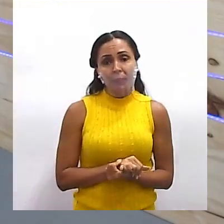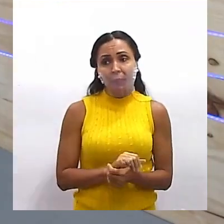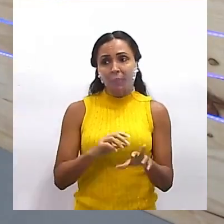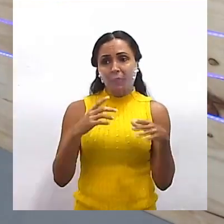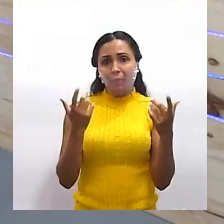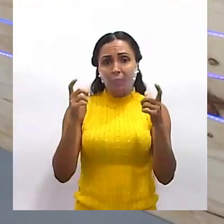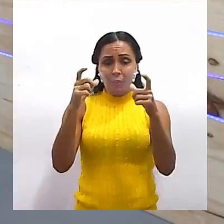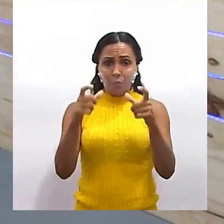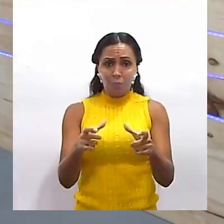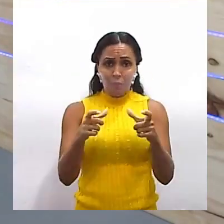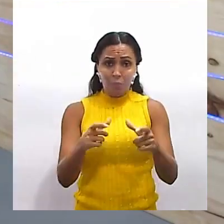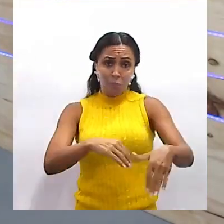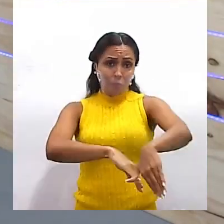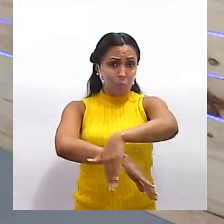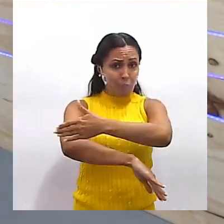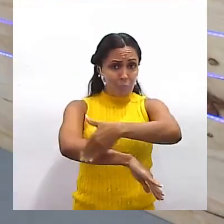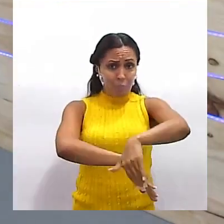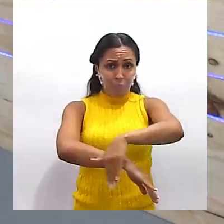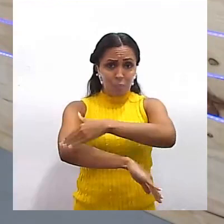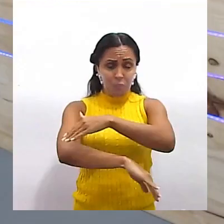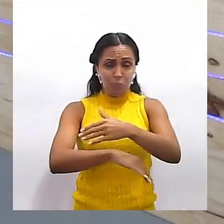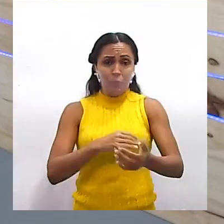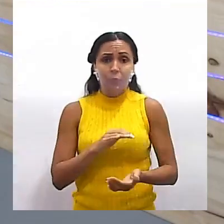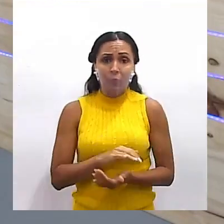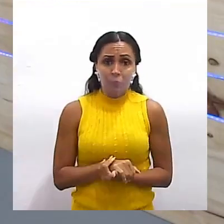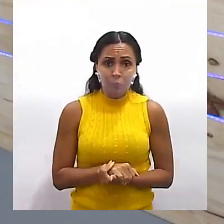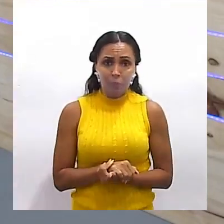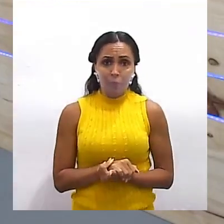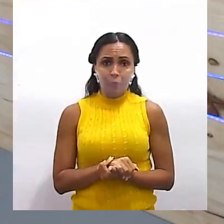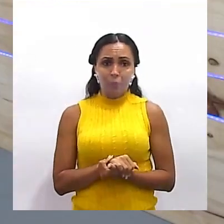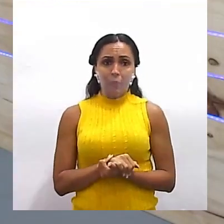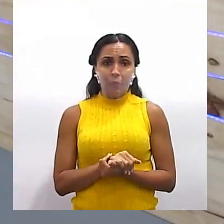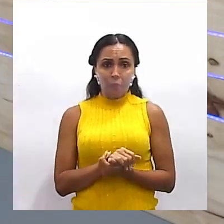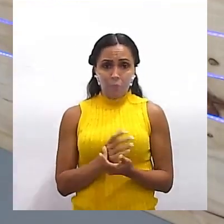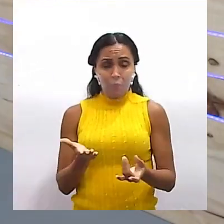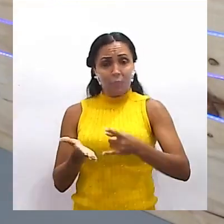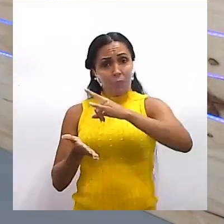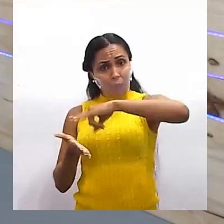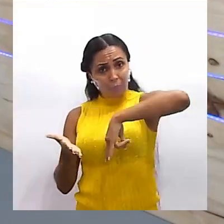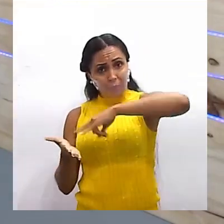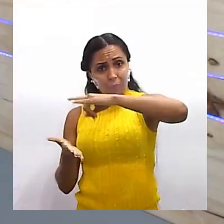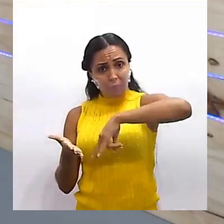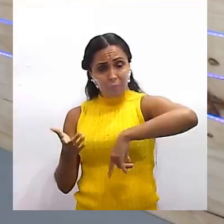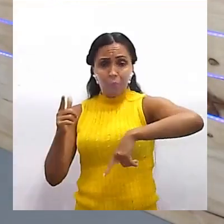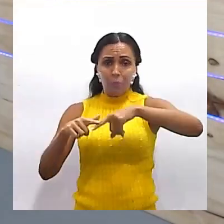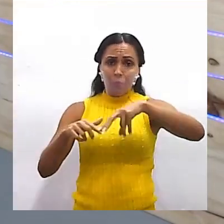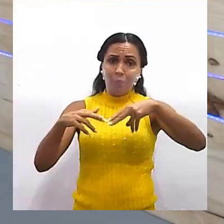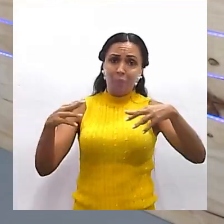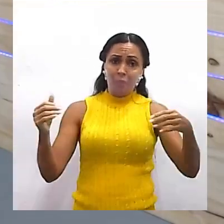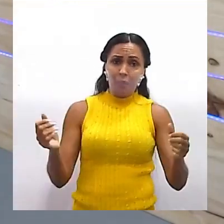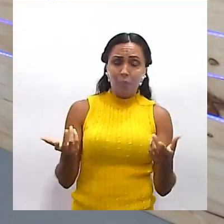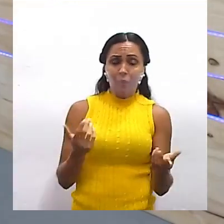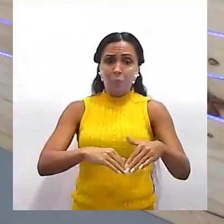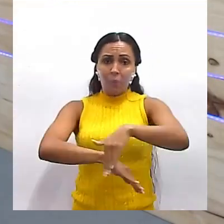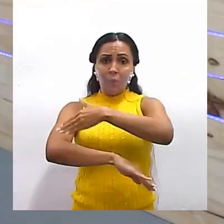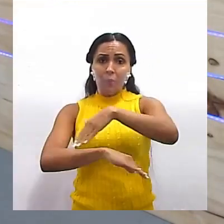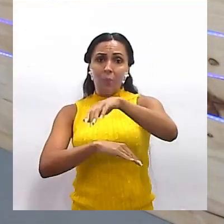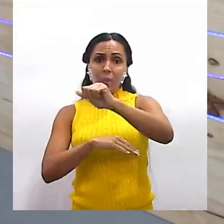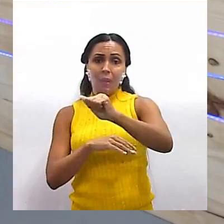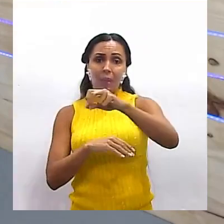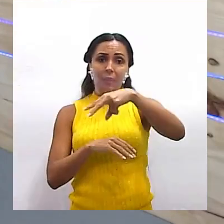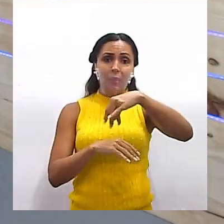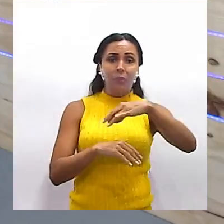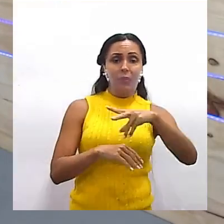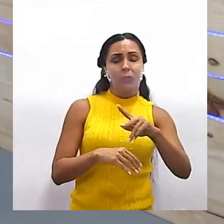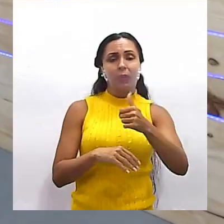alocado diretamente no endereço que foi gerado aquela nota fiscal quando entrou. Esse material aqui vai para a rua A, nível 10. Entendeu?